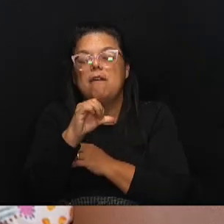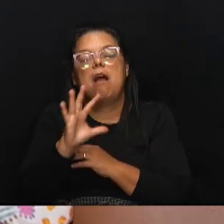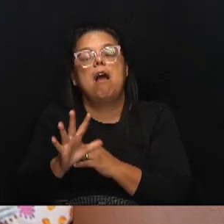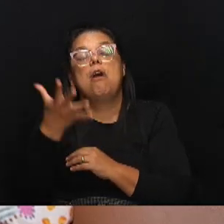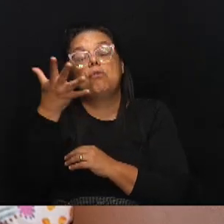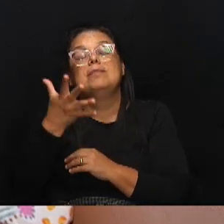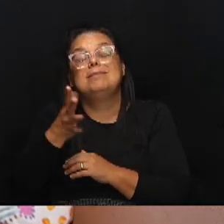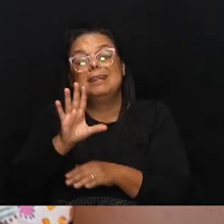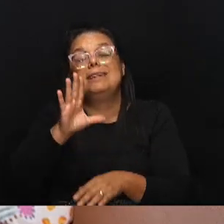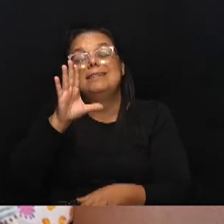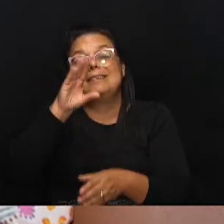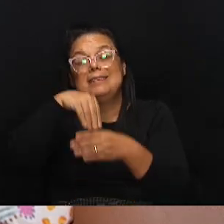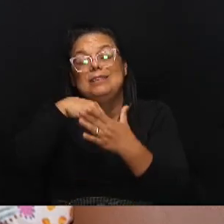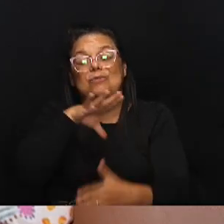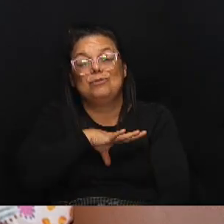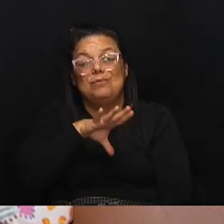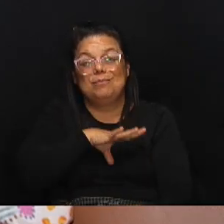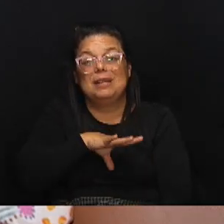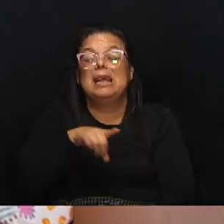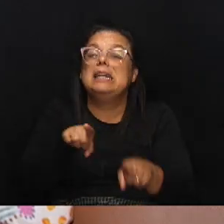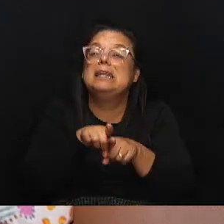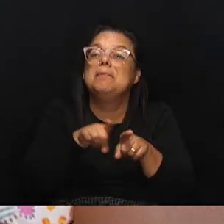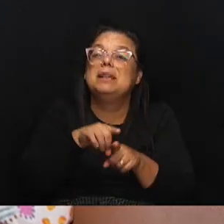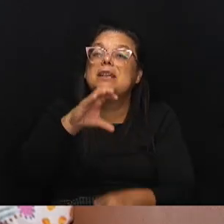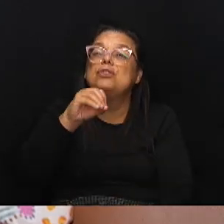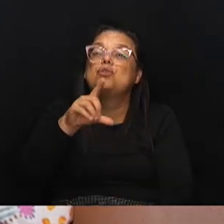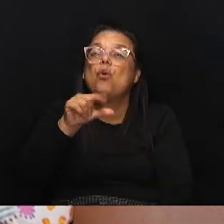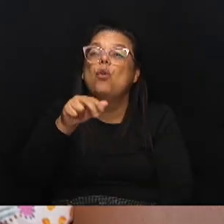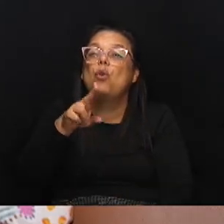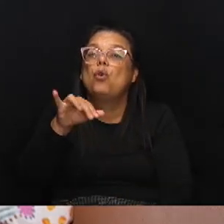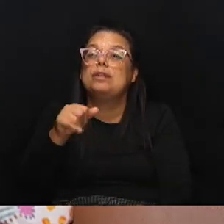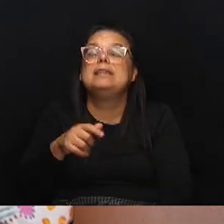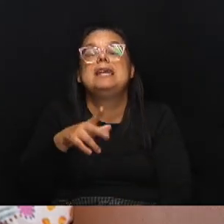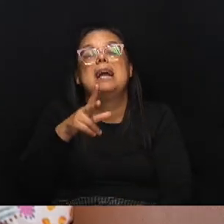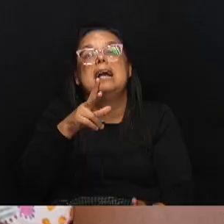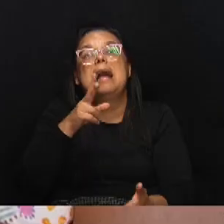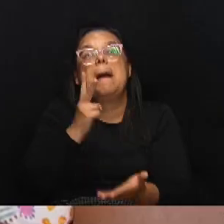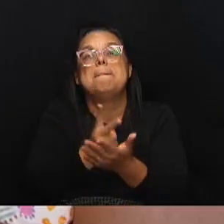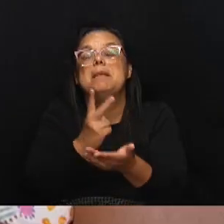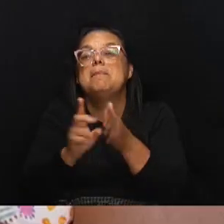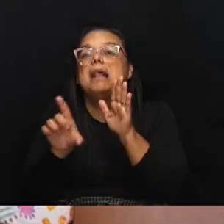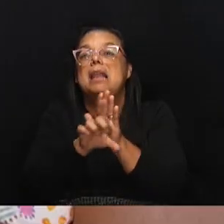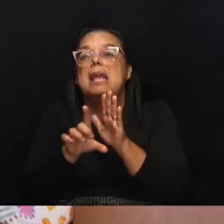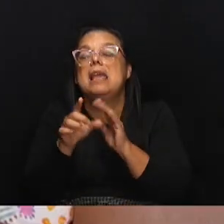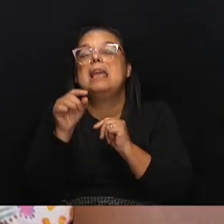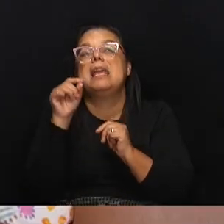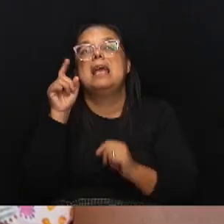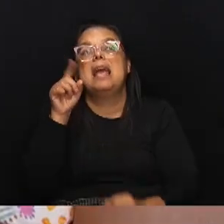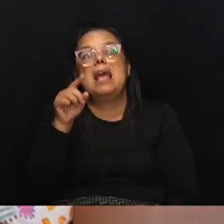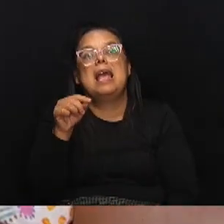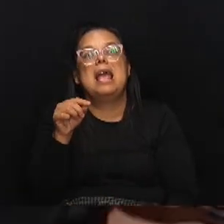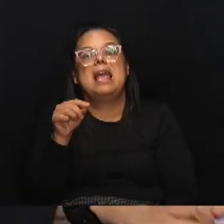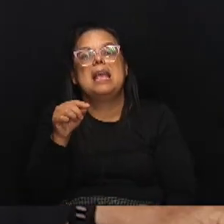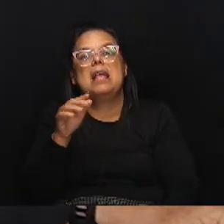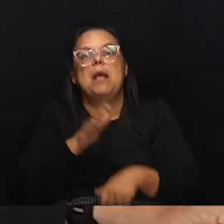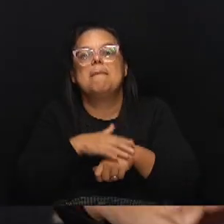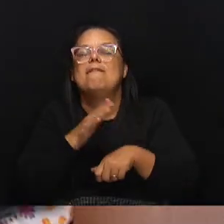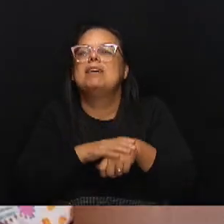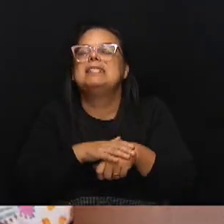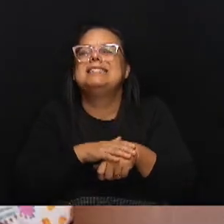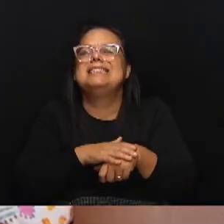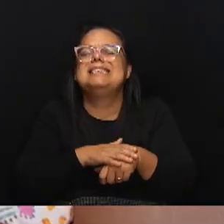em Portugal. E nas colônias, a mesma legislação para tirar essas vestes que